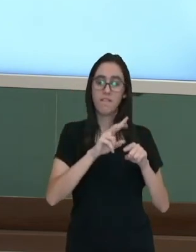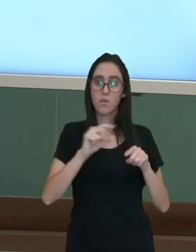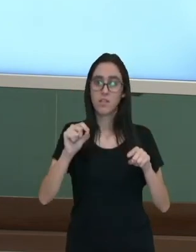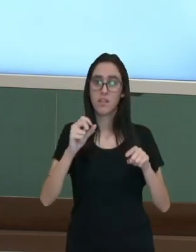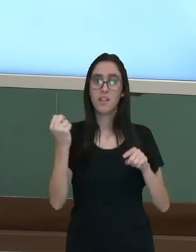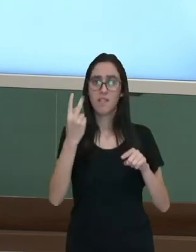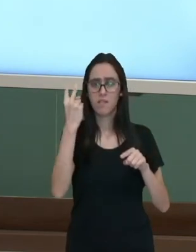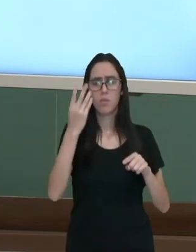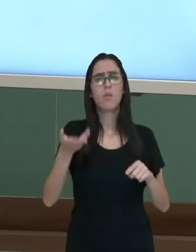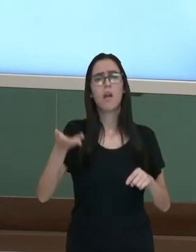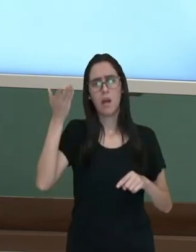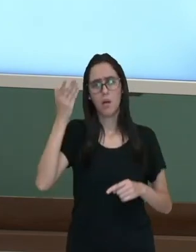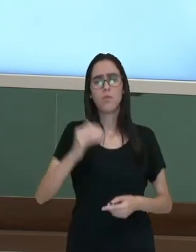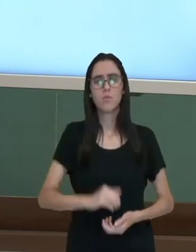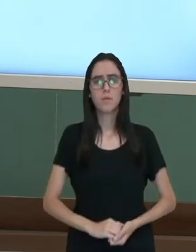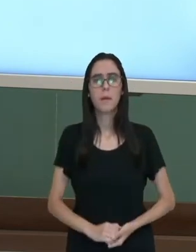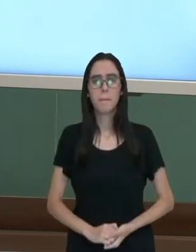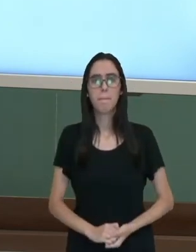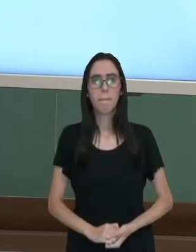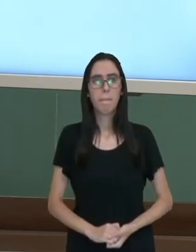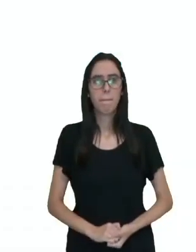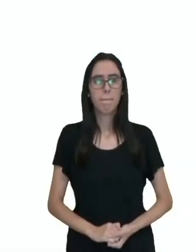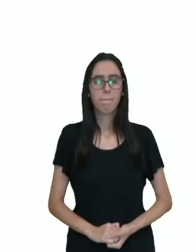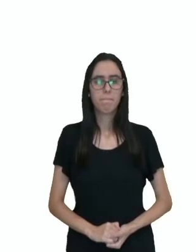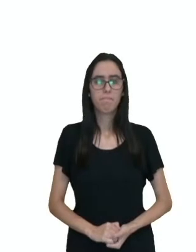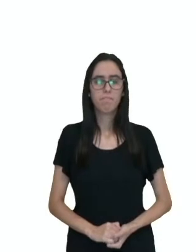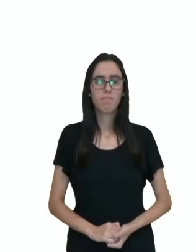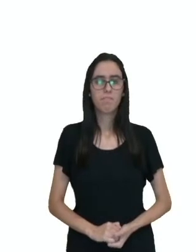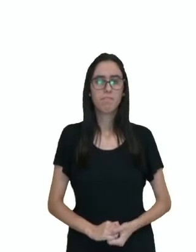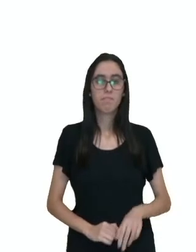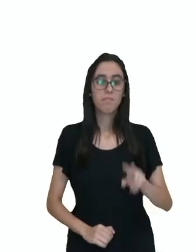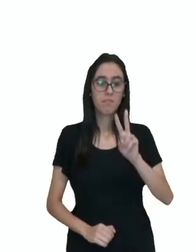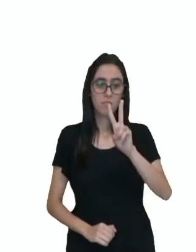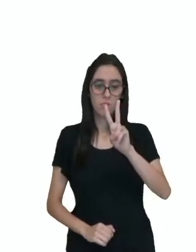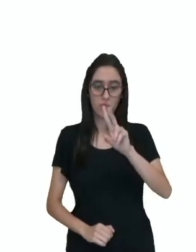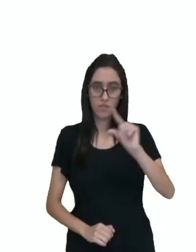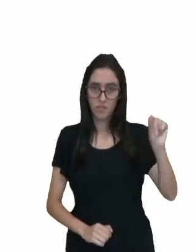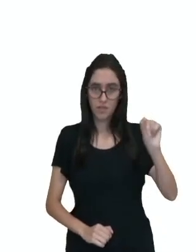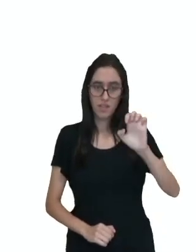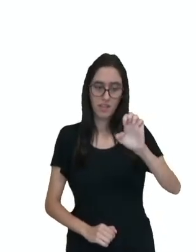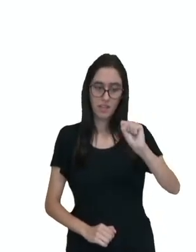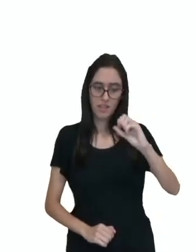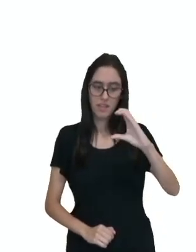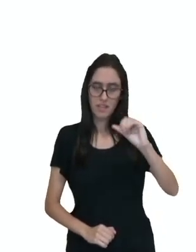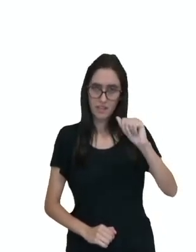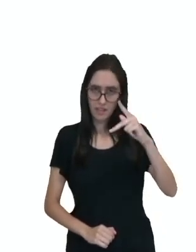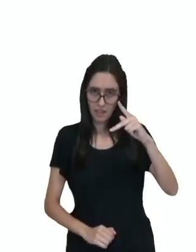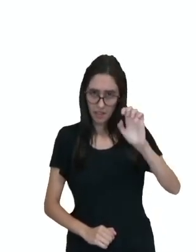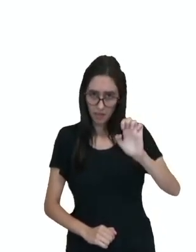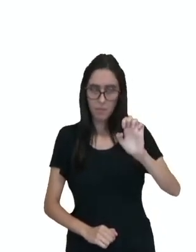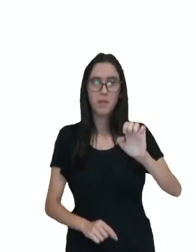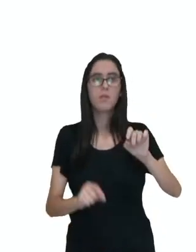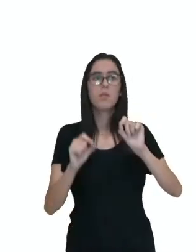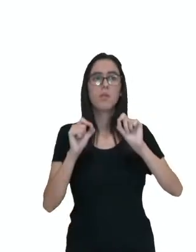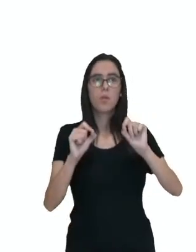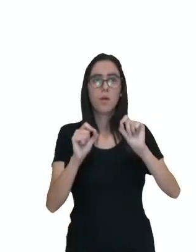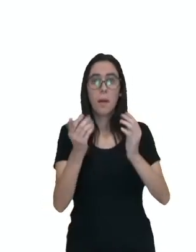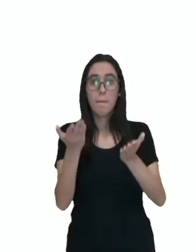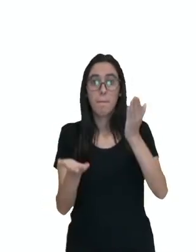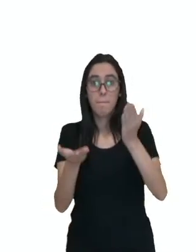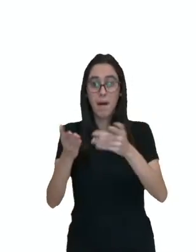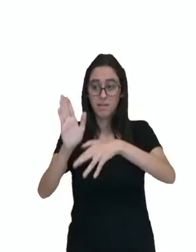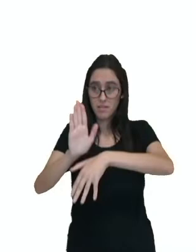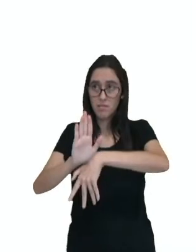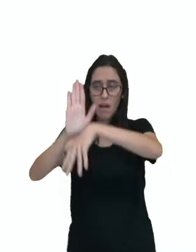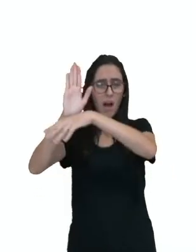alto. Bem, repare que para a velocidade de escape, a massa da nave não interessa, apenas a massa da